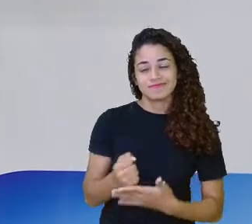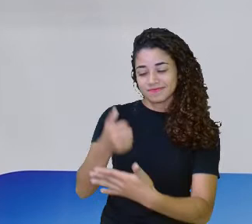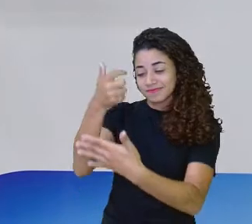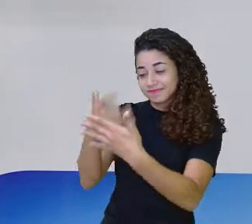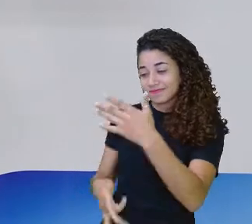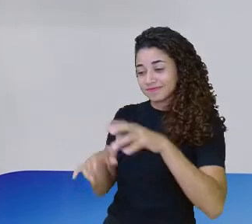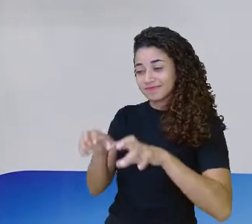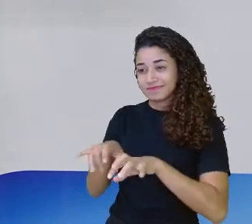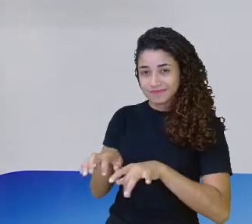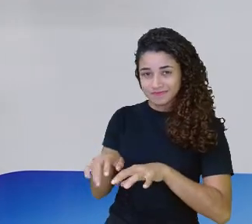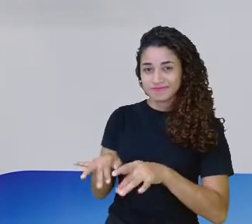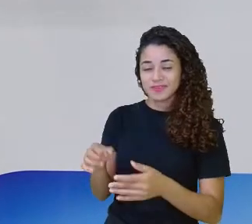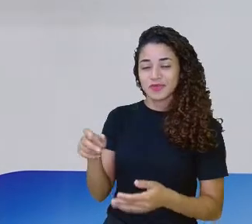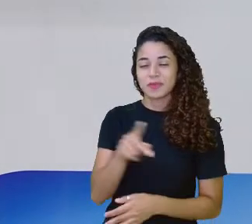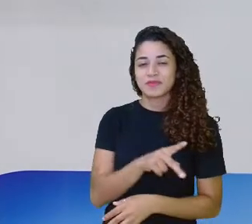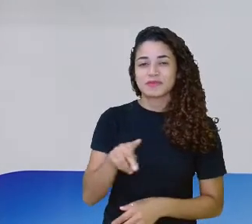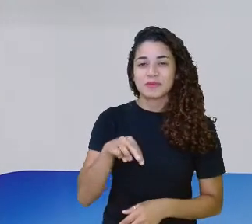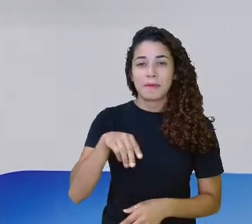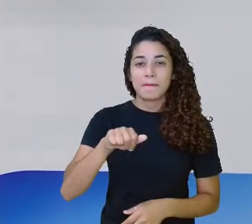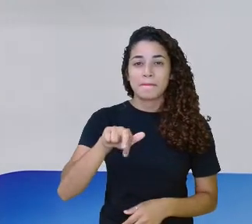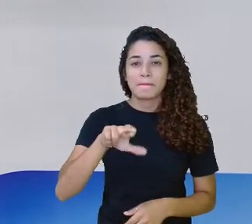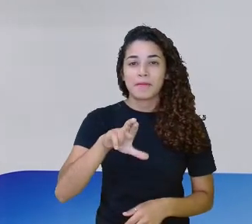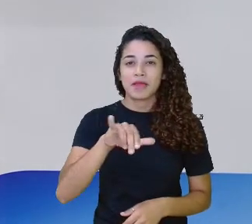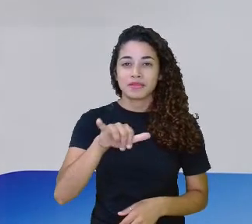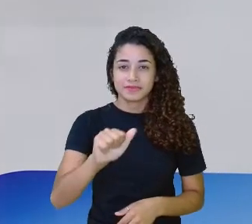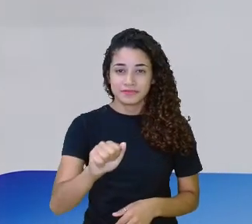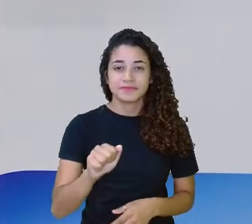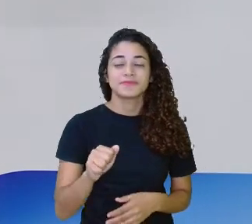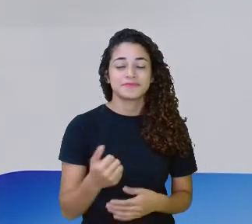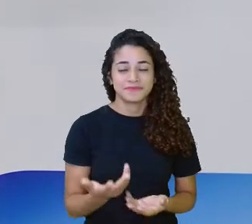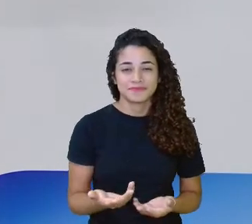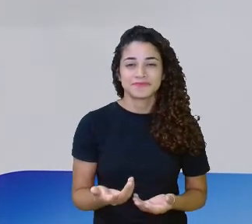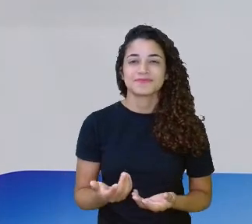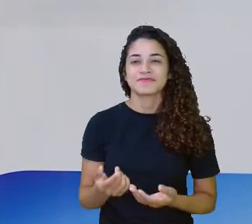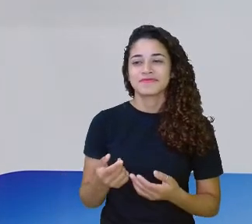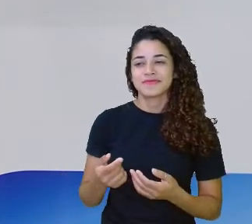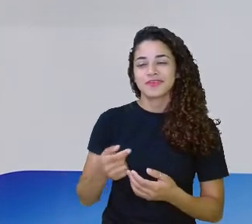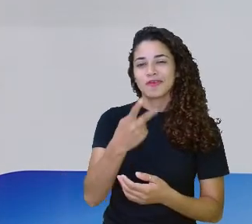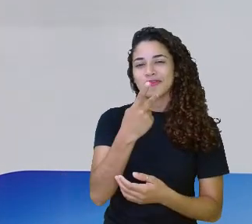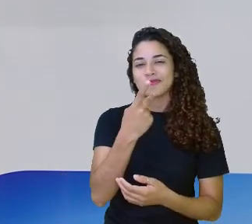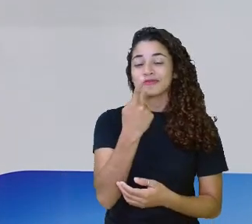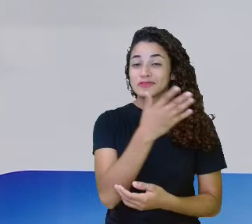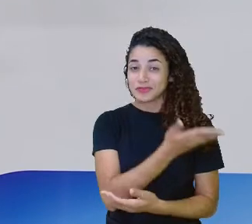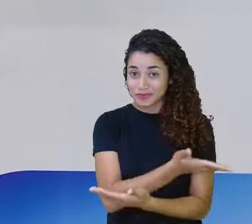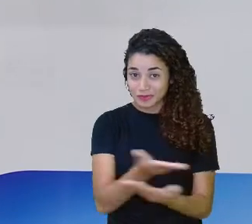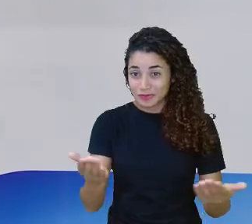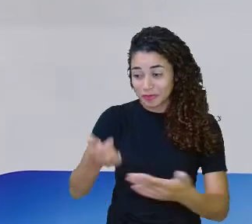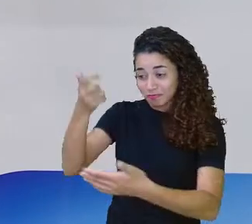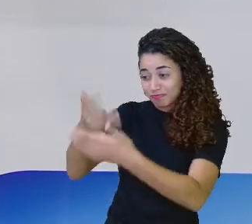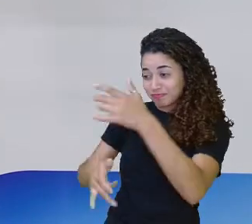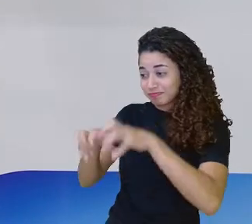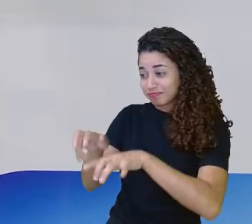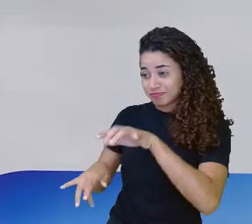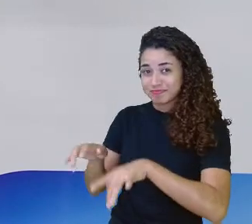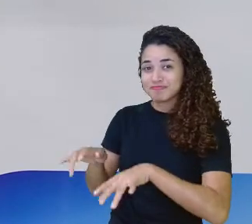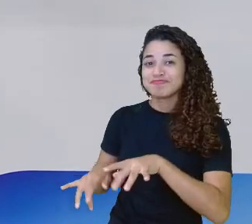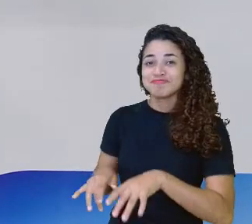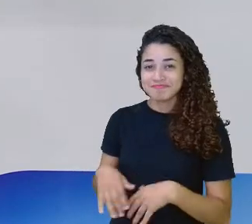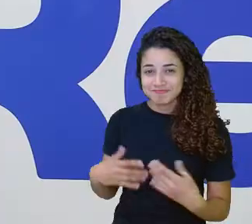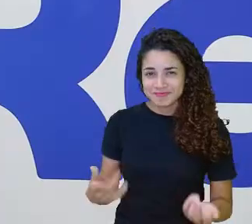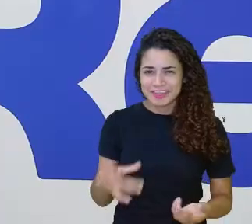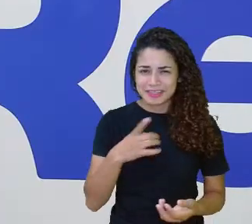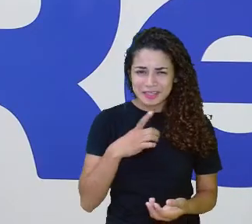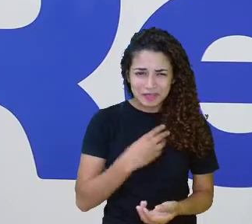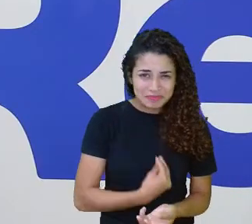professora Márcia está aqui para receber a mensagem de vocês. E aí, professora, tem gente aí?